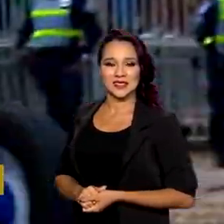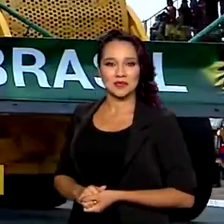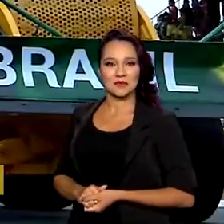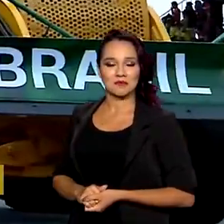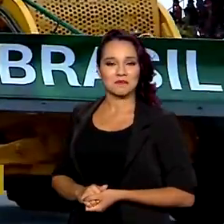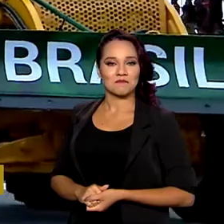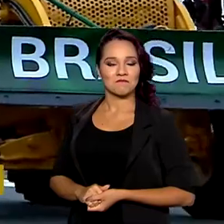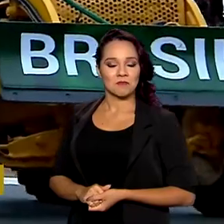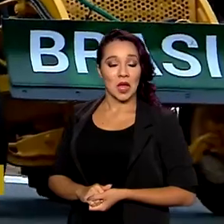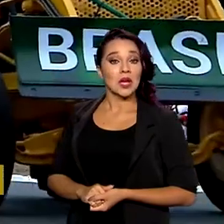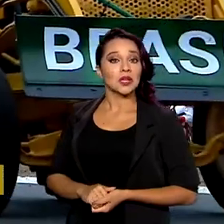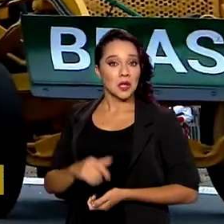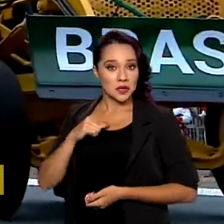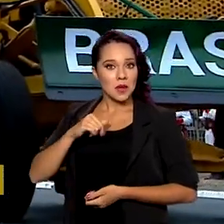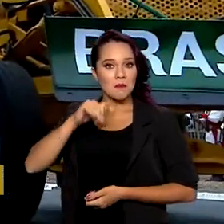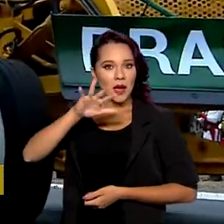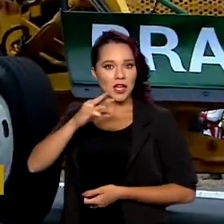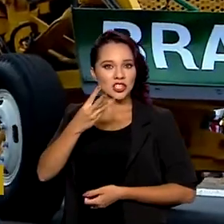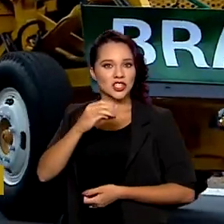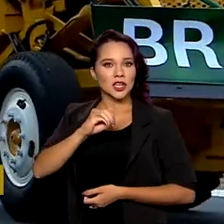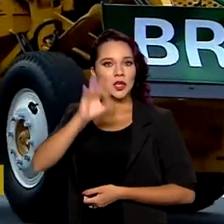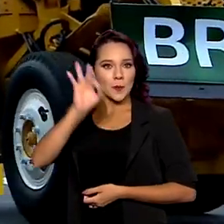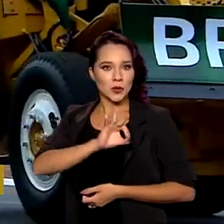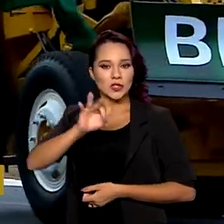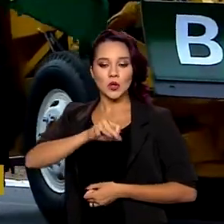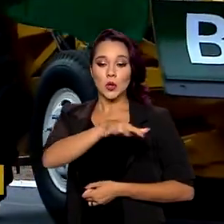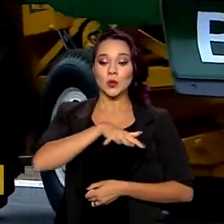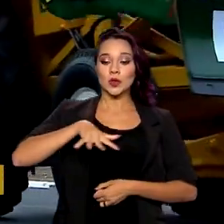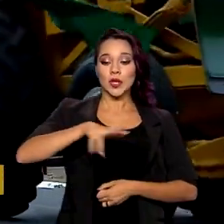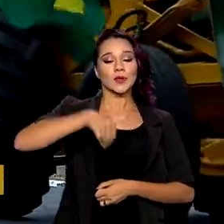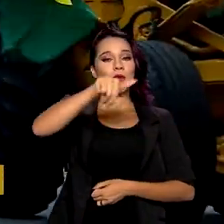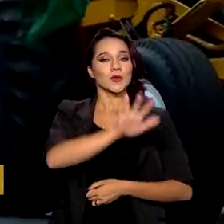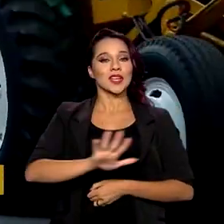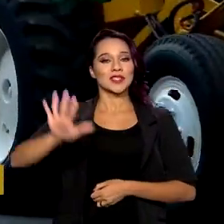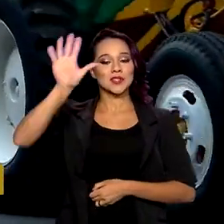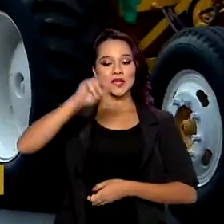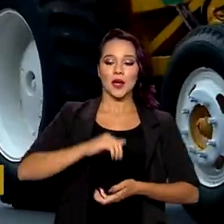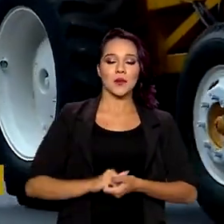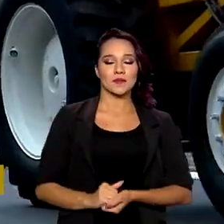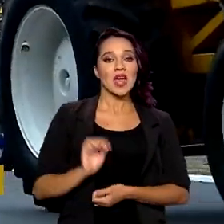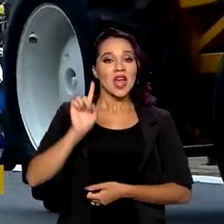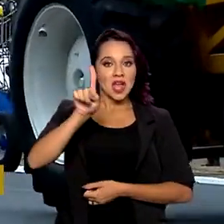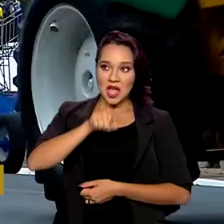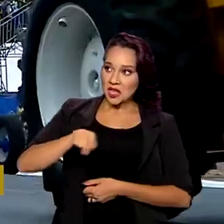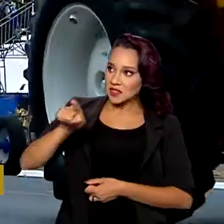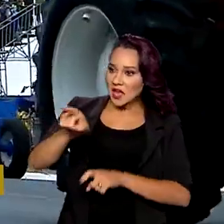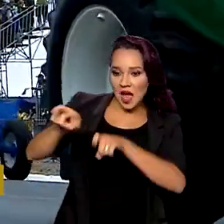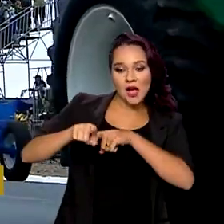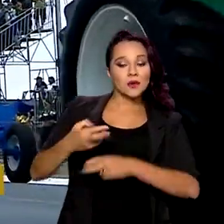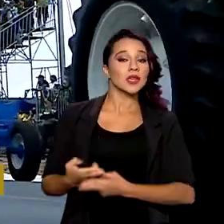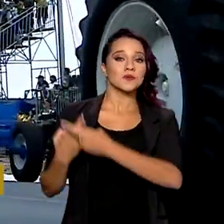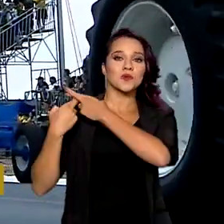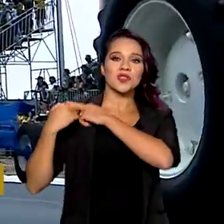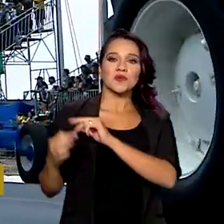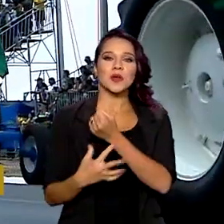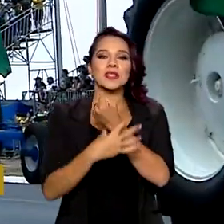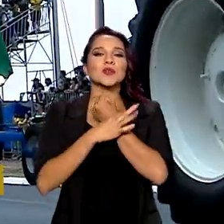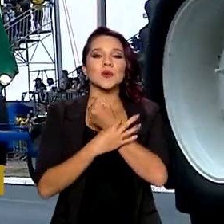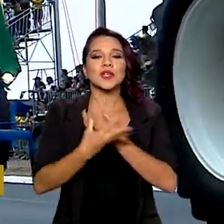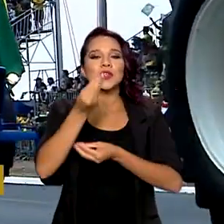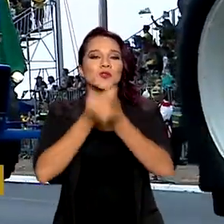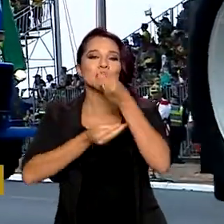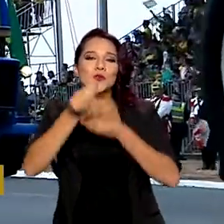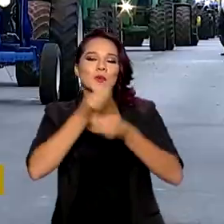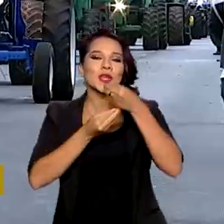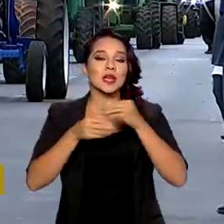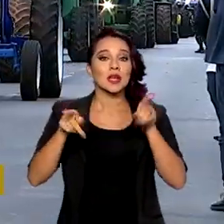Ocupando pouco mais de 30% do território nacional, são responsáveis pela segurança alimentar